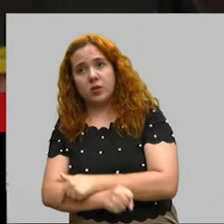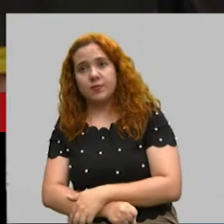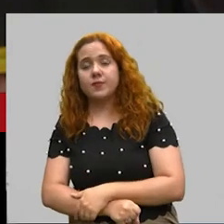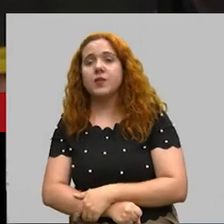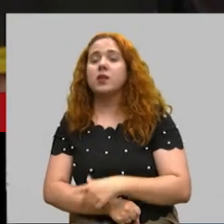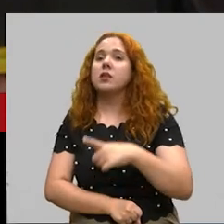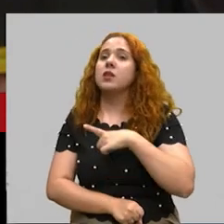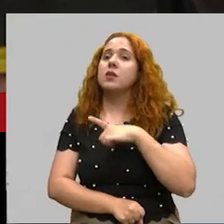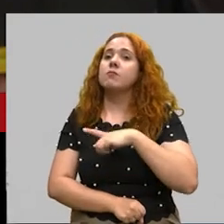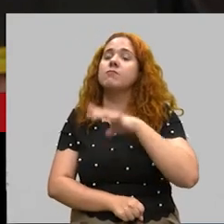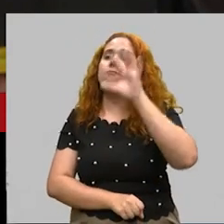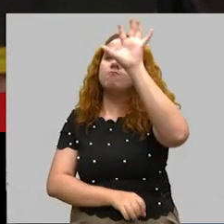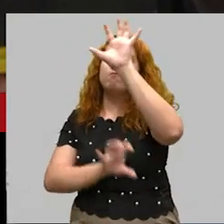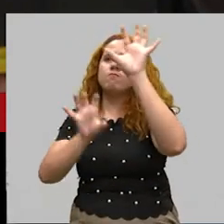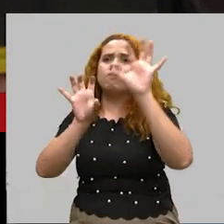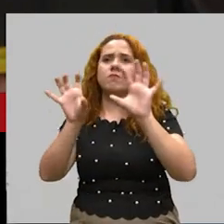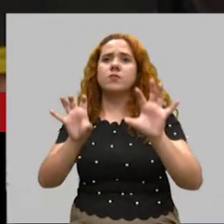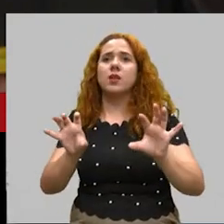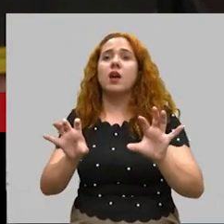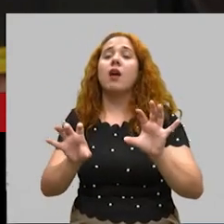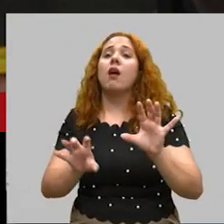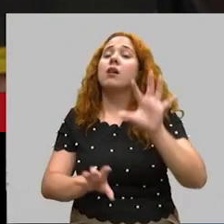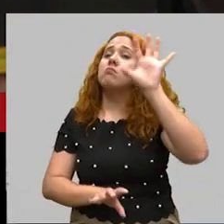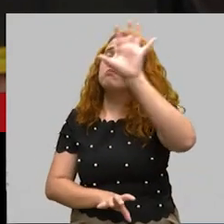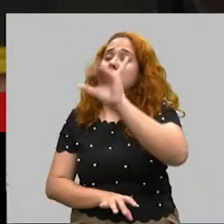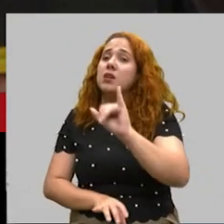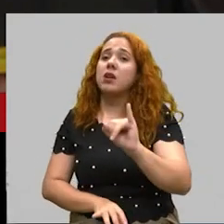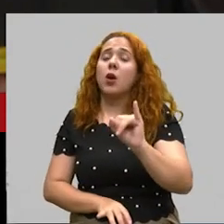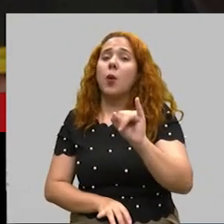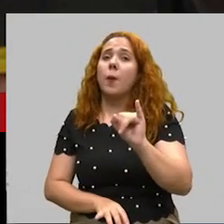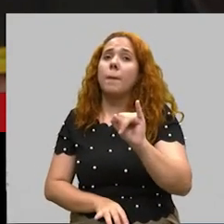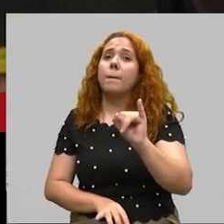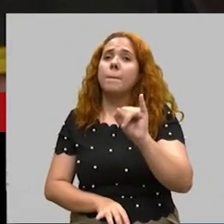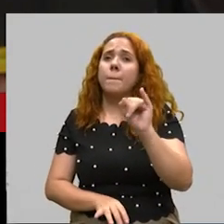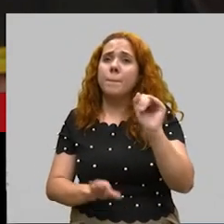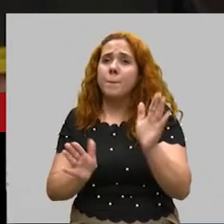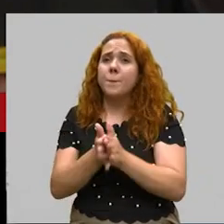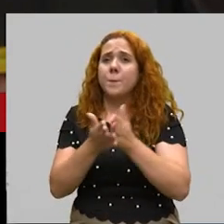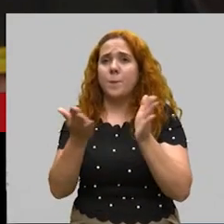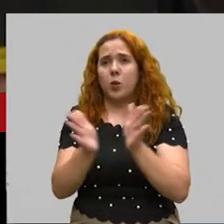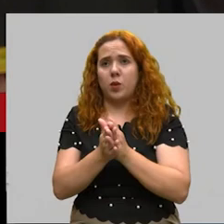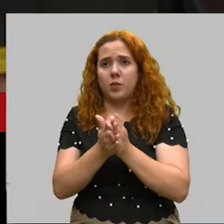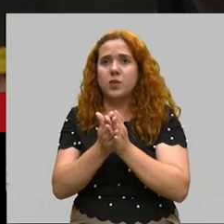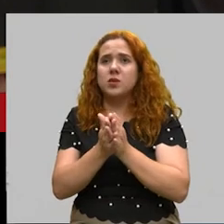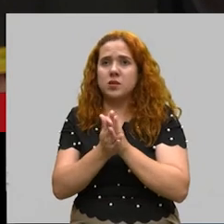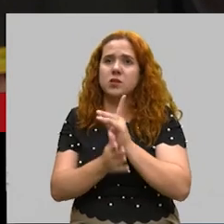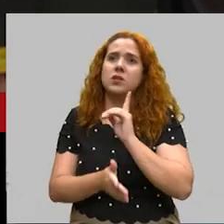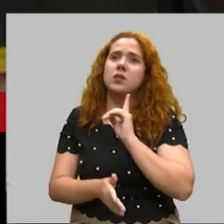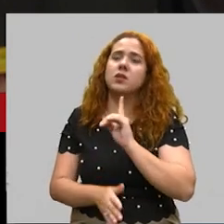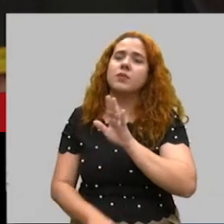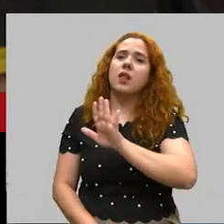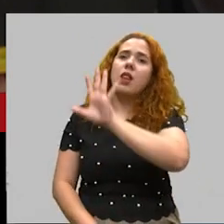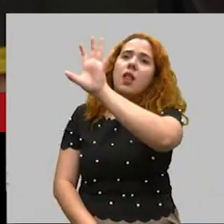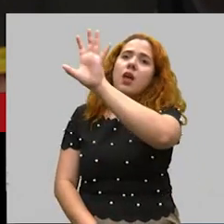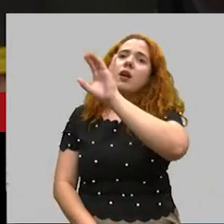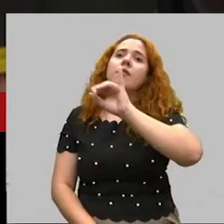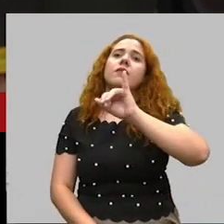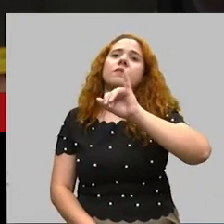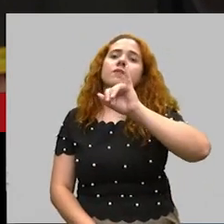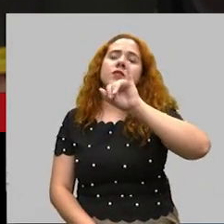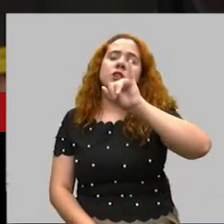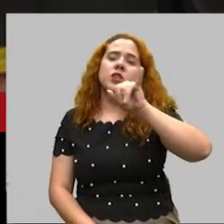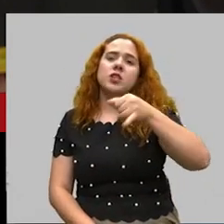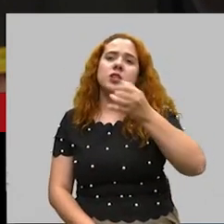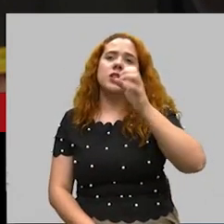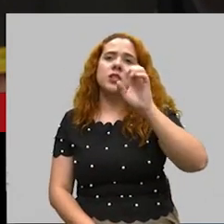regiões consideradas as regiões mais pobres do Estado Vale deha Mucuri e